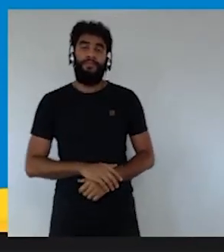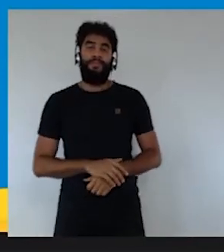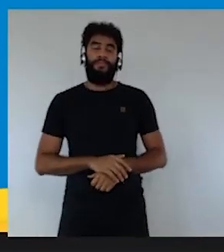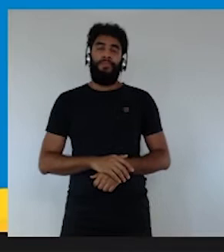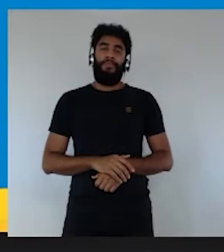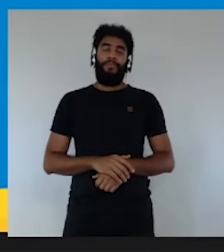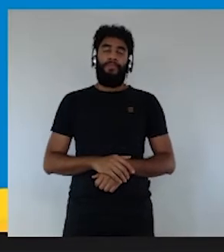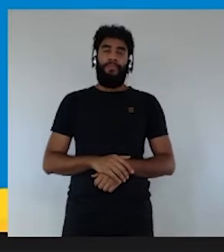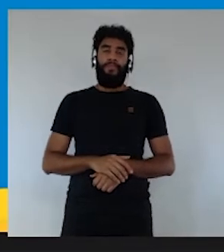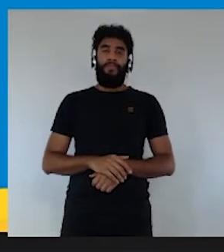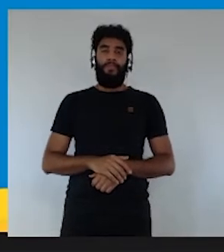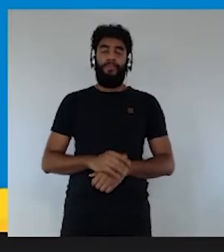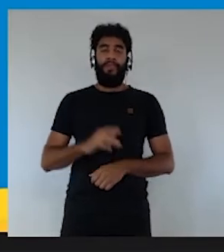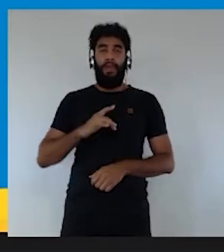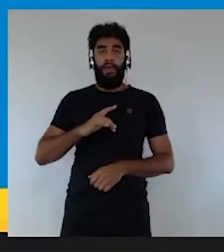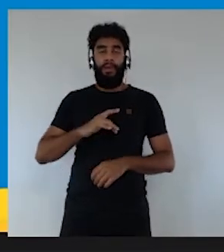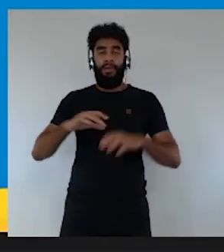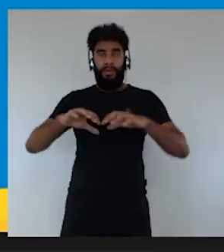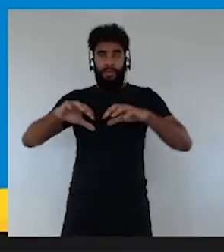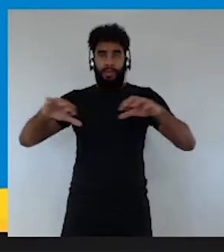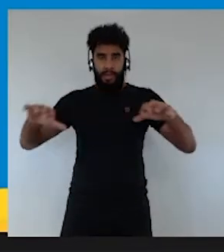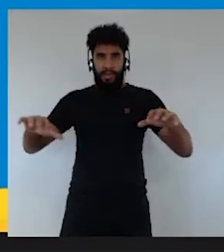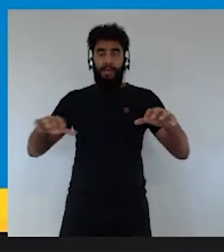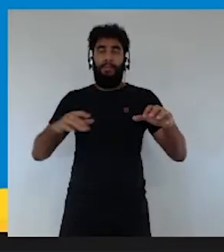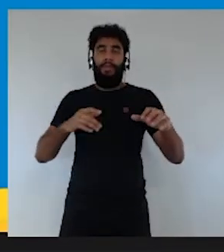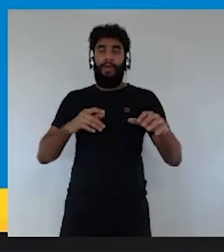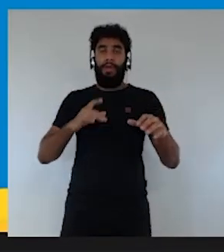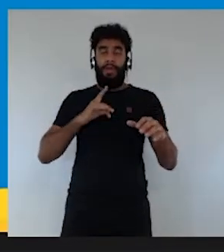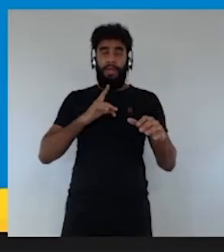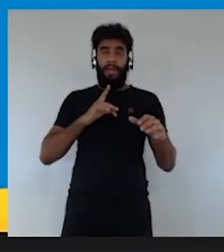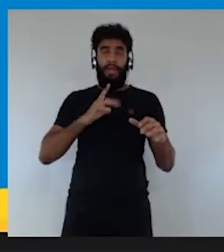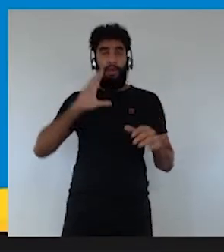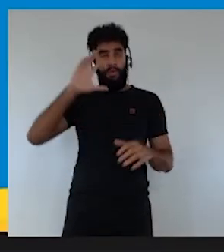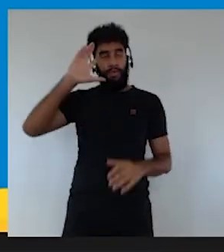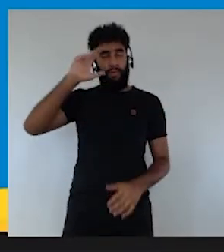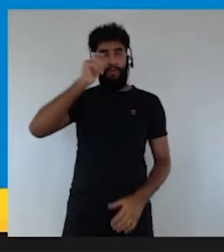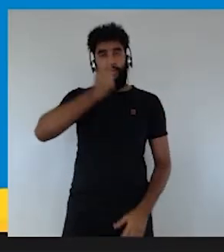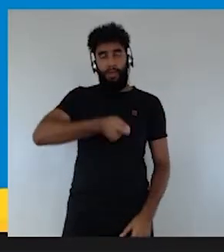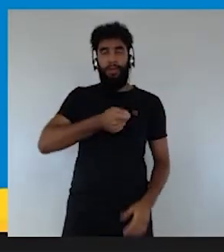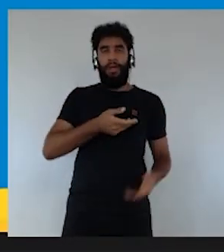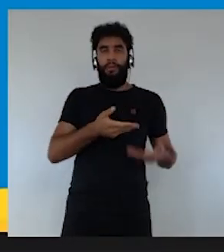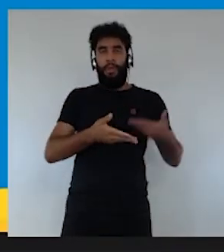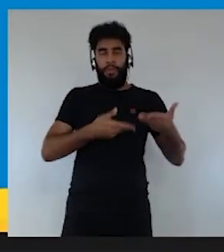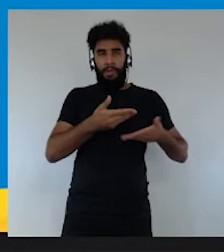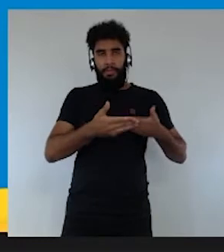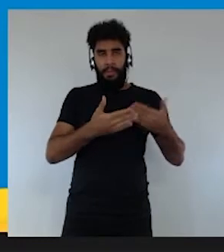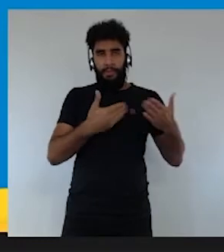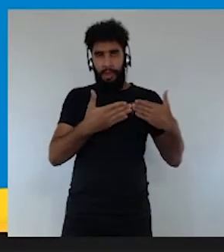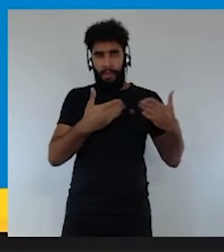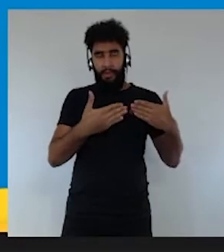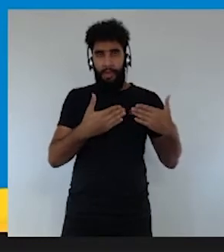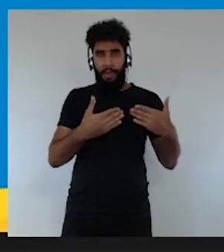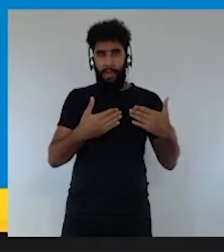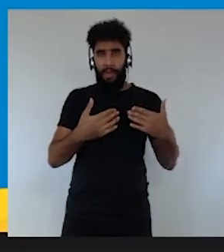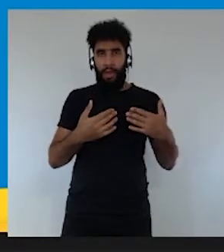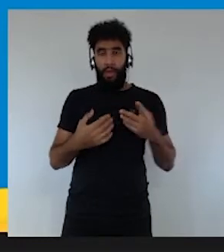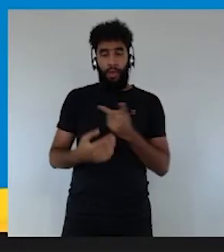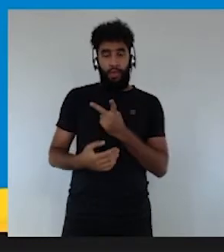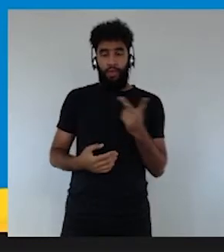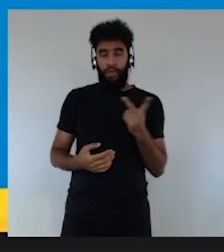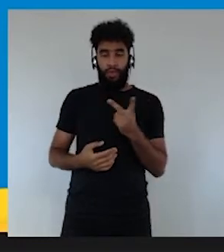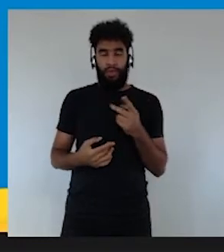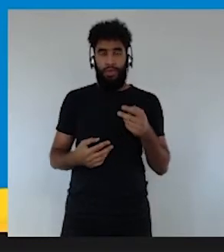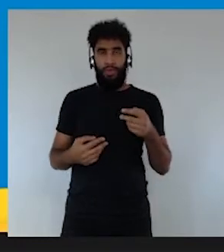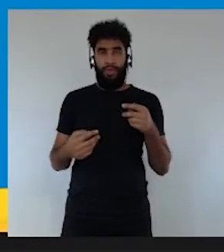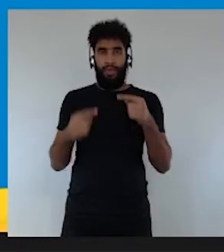salas apartadas para que os árbitros e as partes possam conversar entre si, com a ressalva de que um não pode ver o outro durante